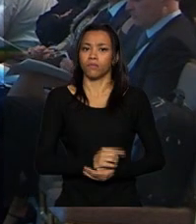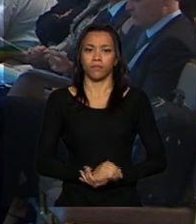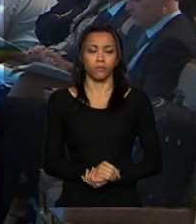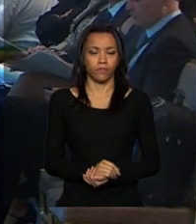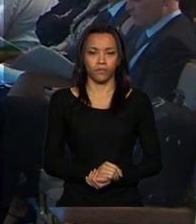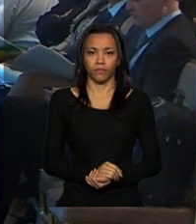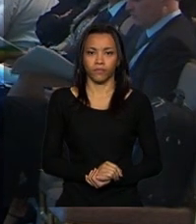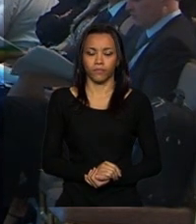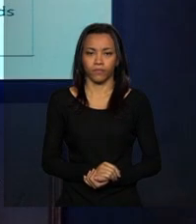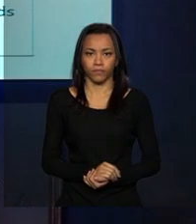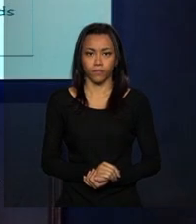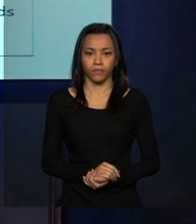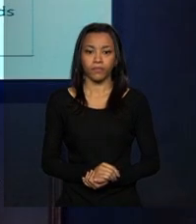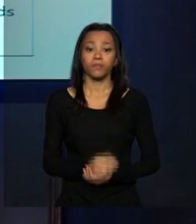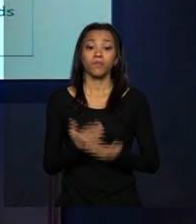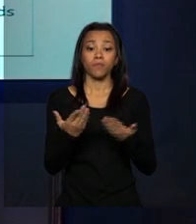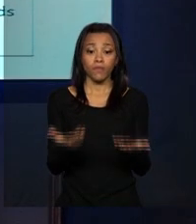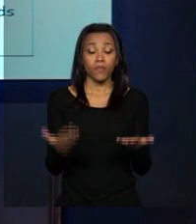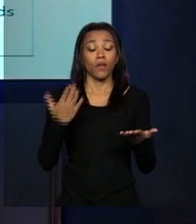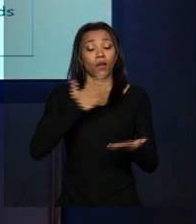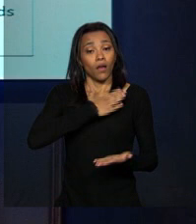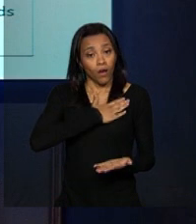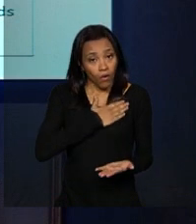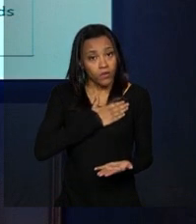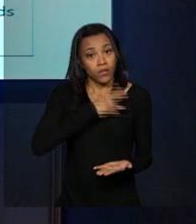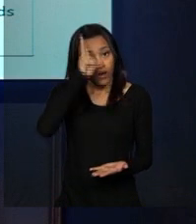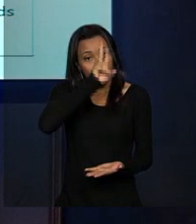sentido gostaria de lembrar